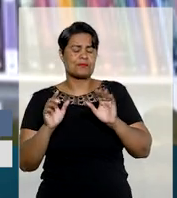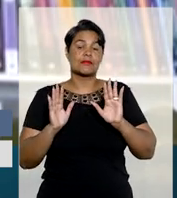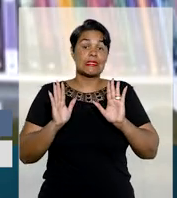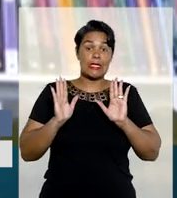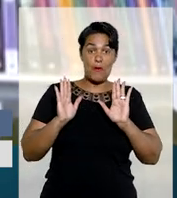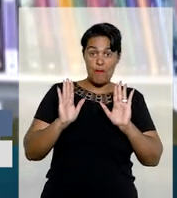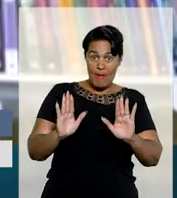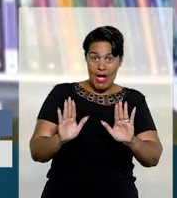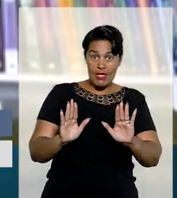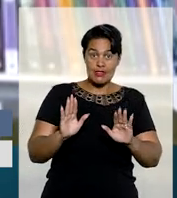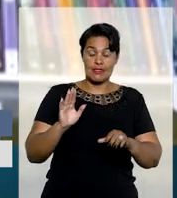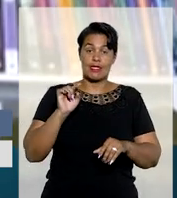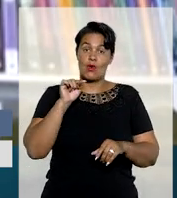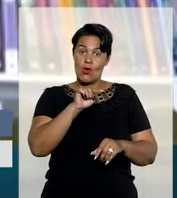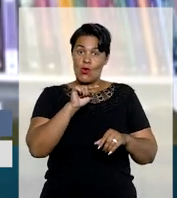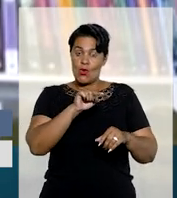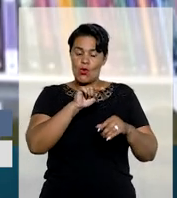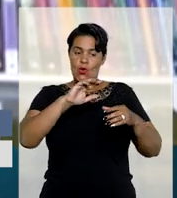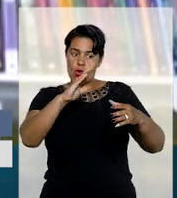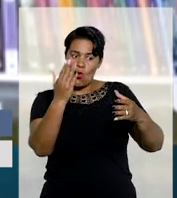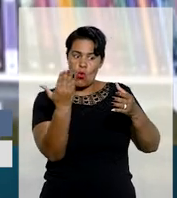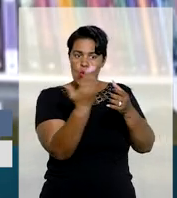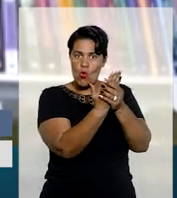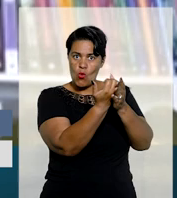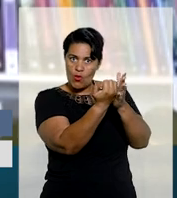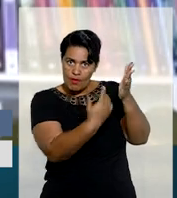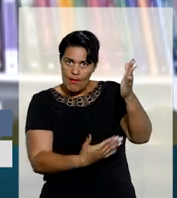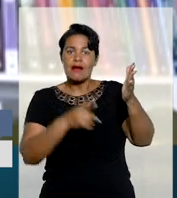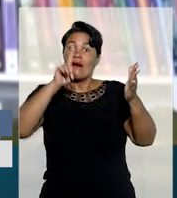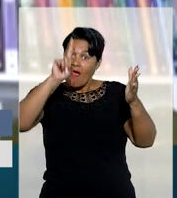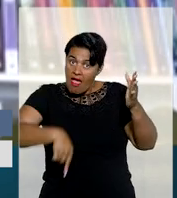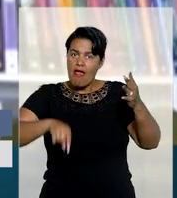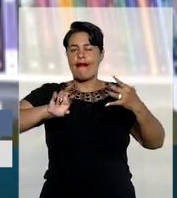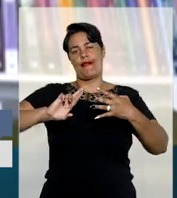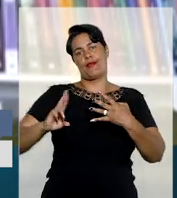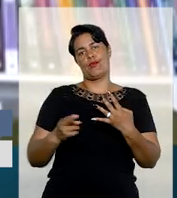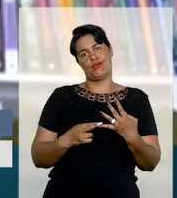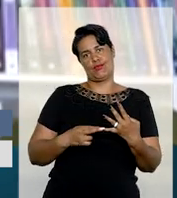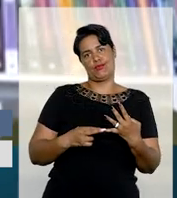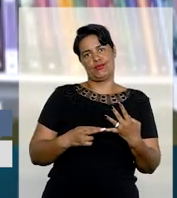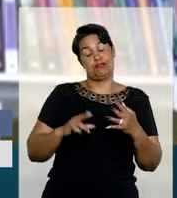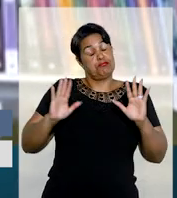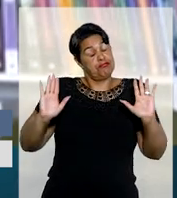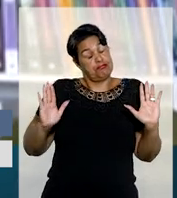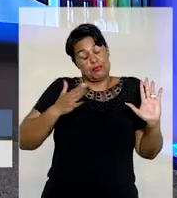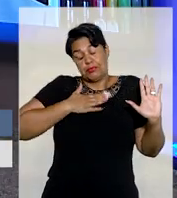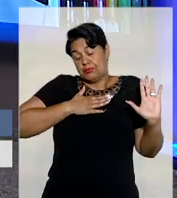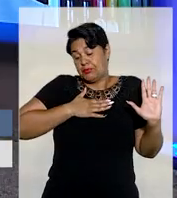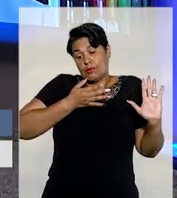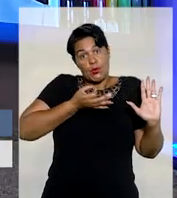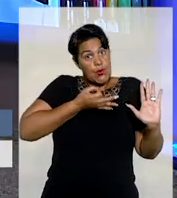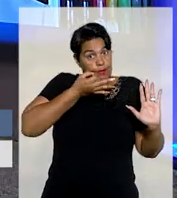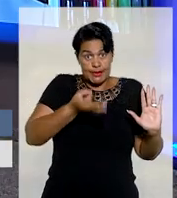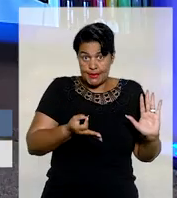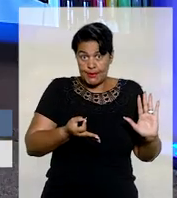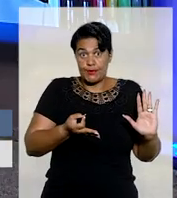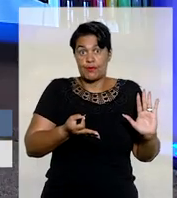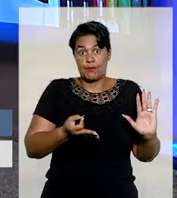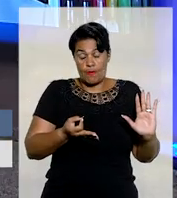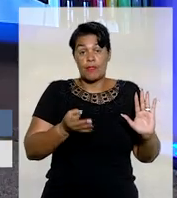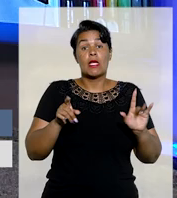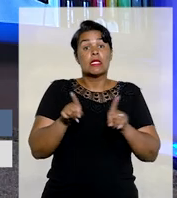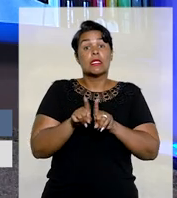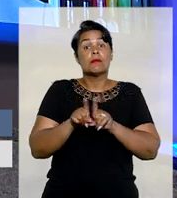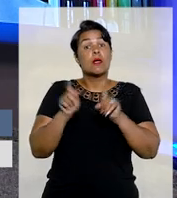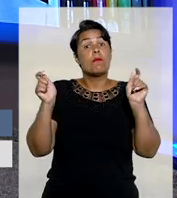não descaracteriza esse ato como tal, como recurso. Então, sim, embargos de declaração são recurso e nós